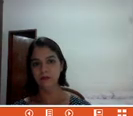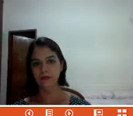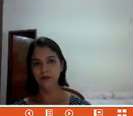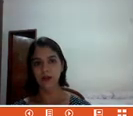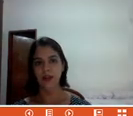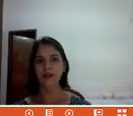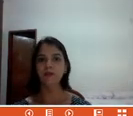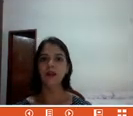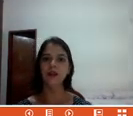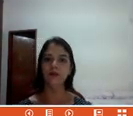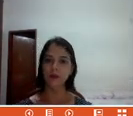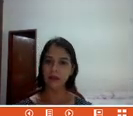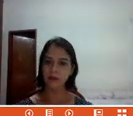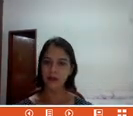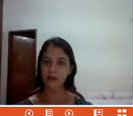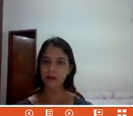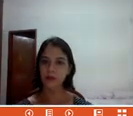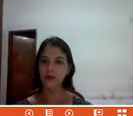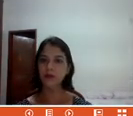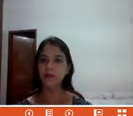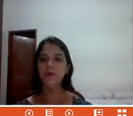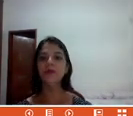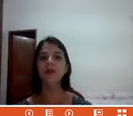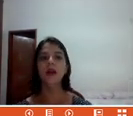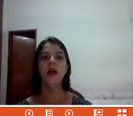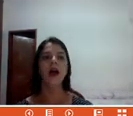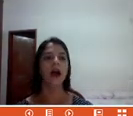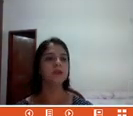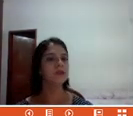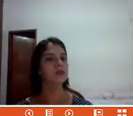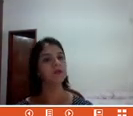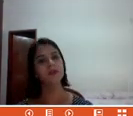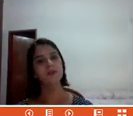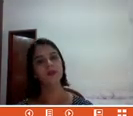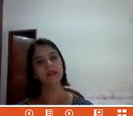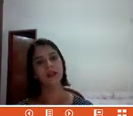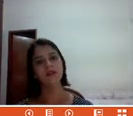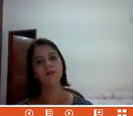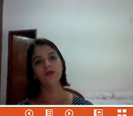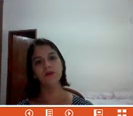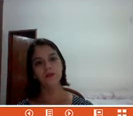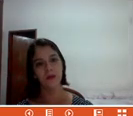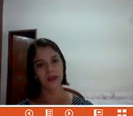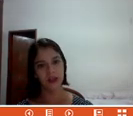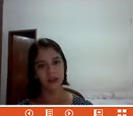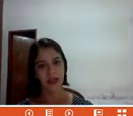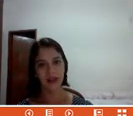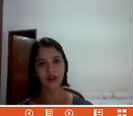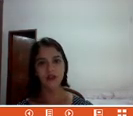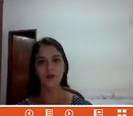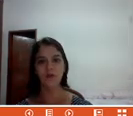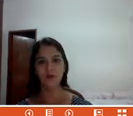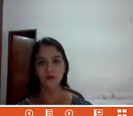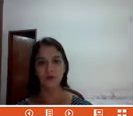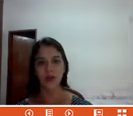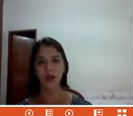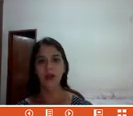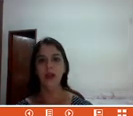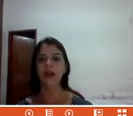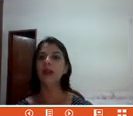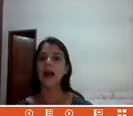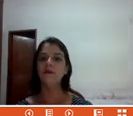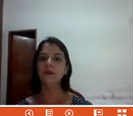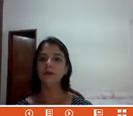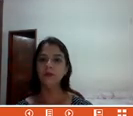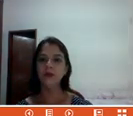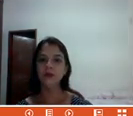transmissão e também na evolução da cultura dos surdos. As pessoas surdas elas possuem uma identidade comum